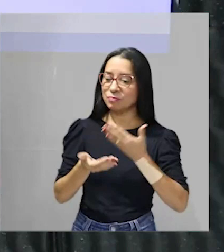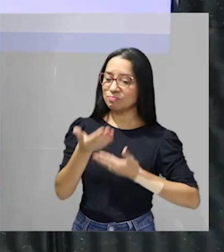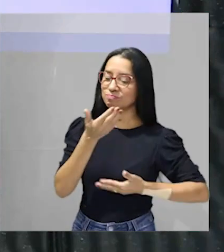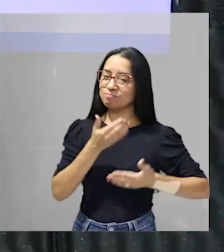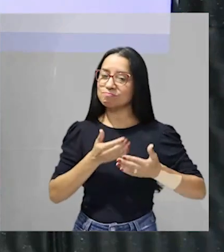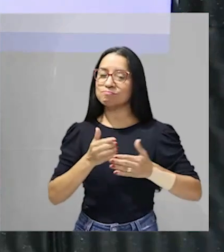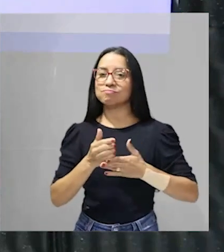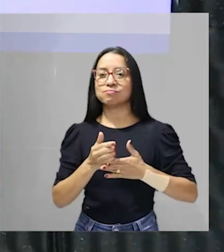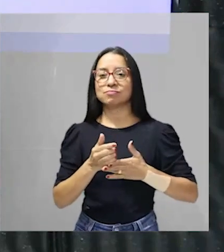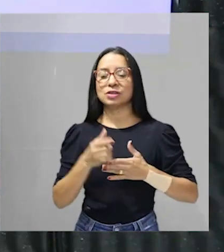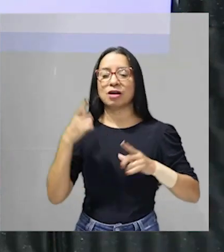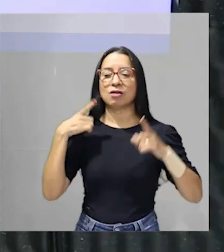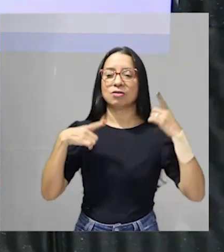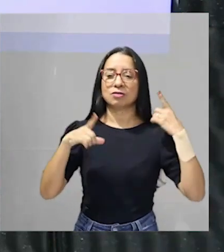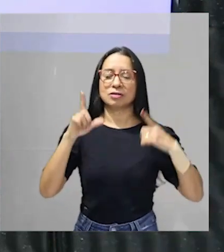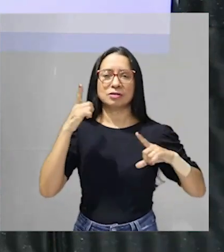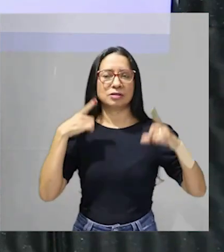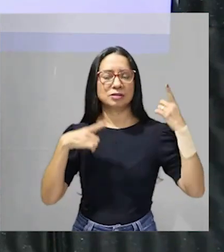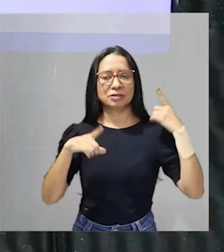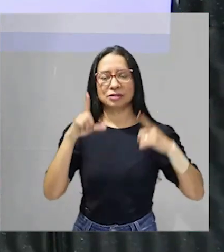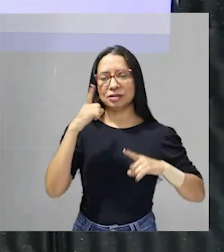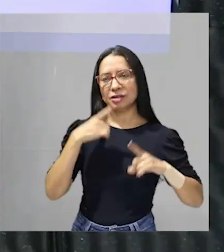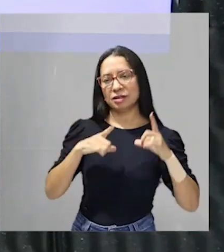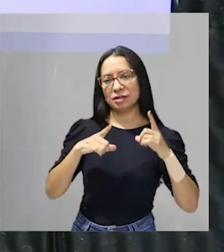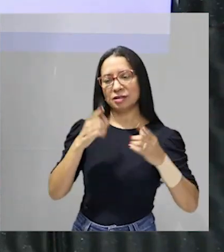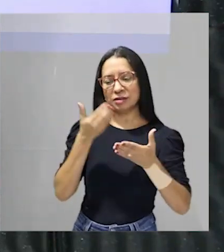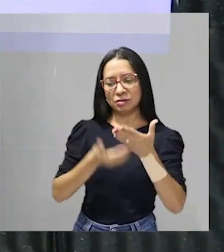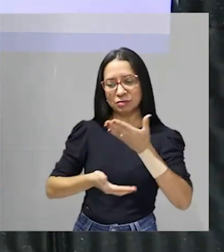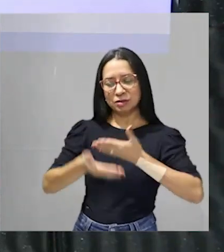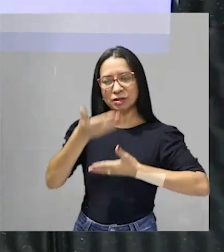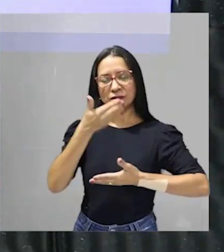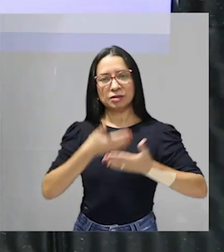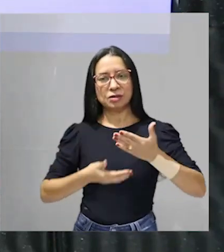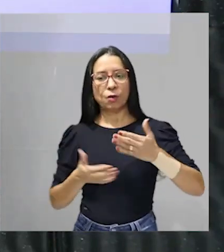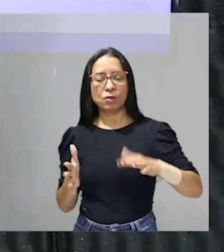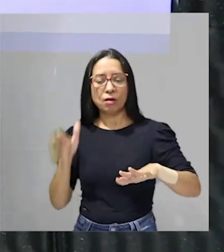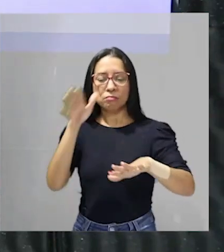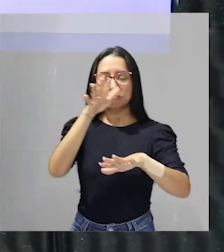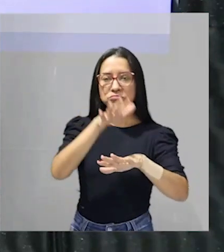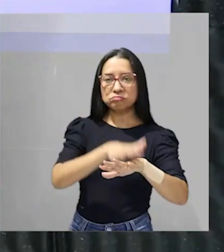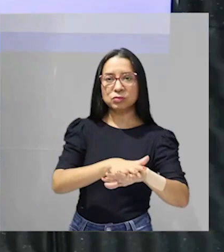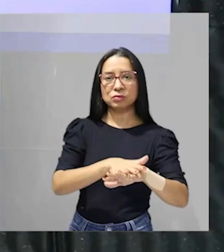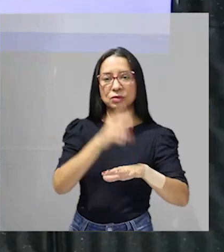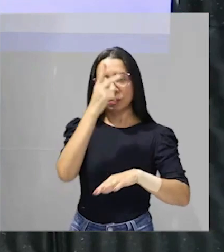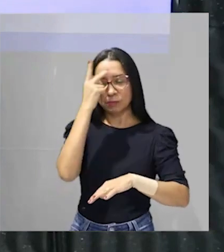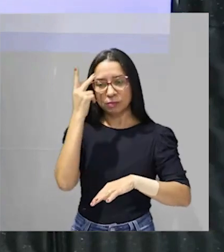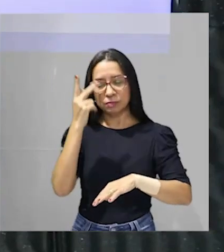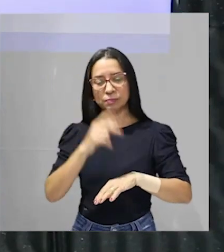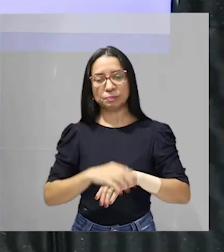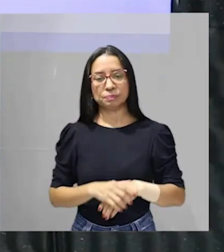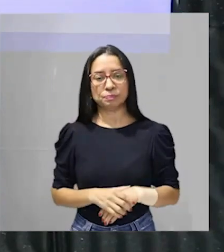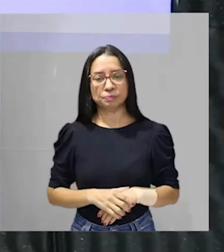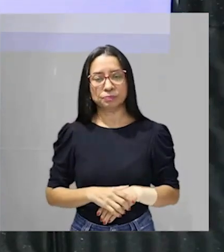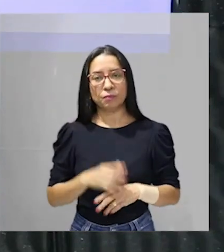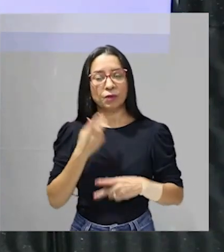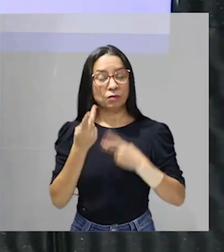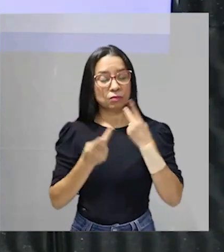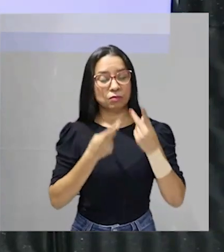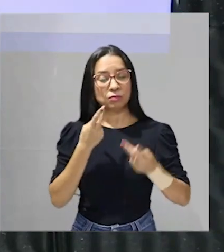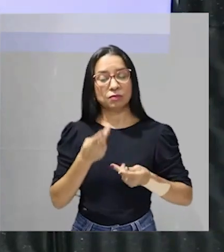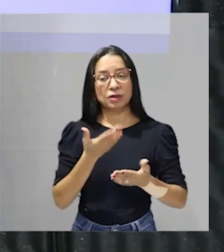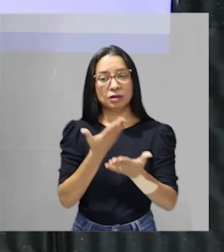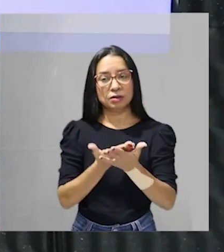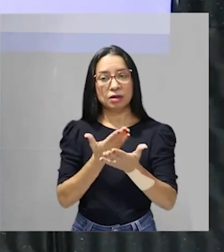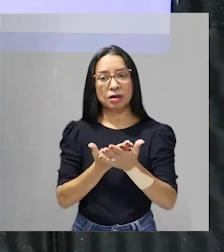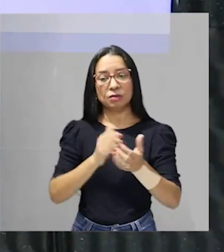Lazer da ludicidade da inclusão do indivíduo Quando eu falar da aula de esporte vocês vão